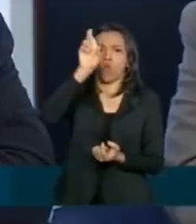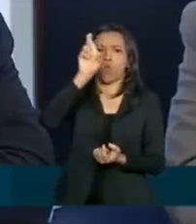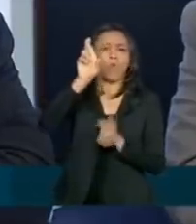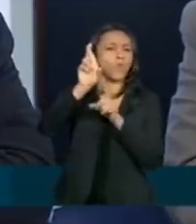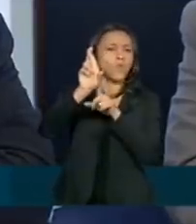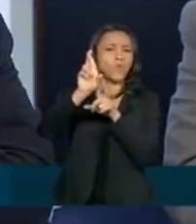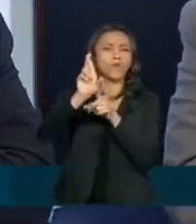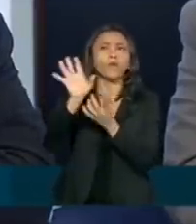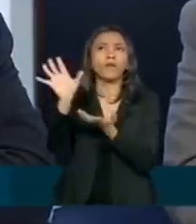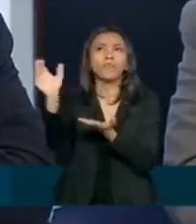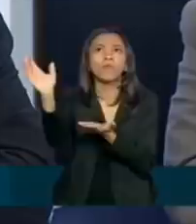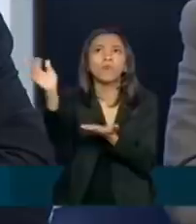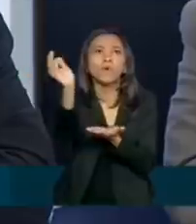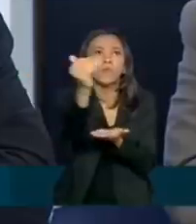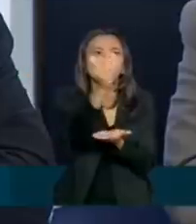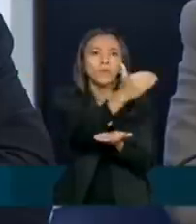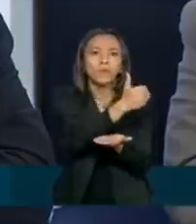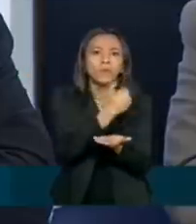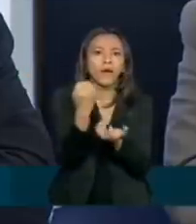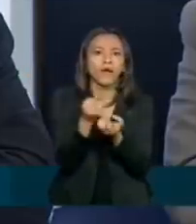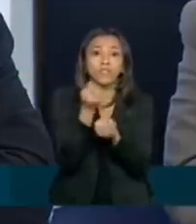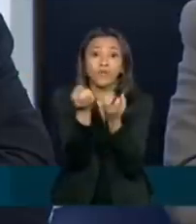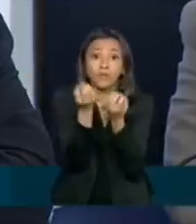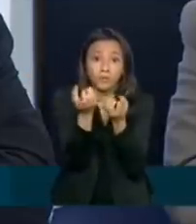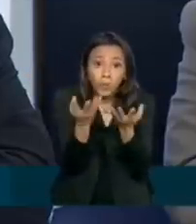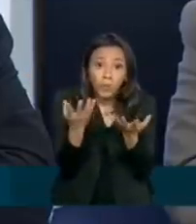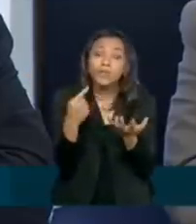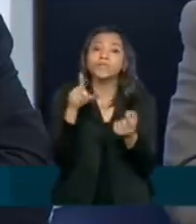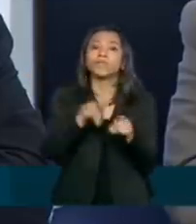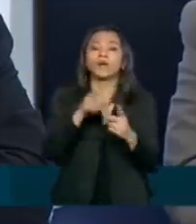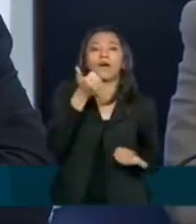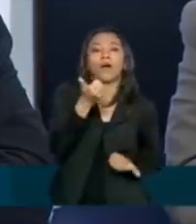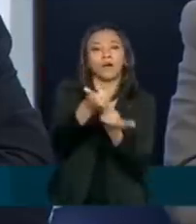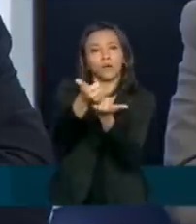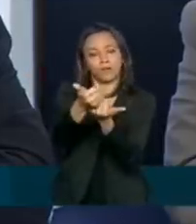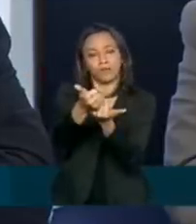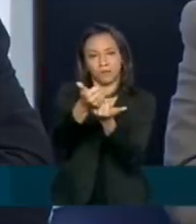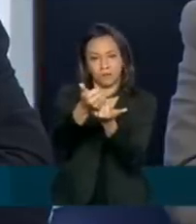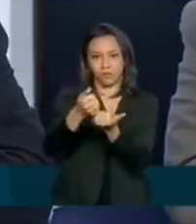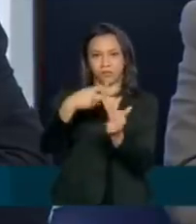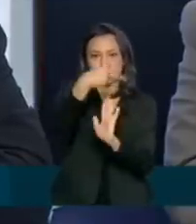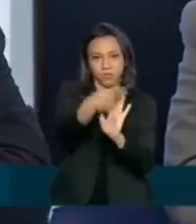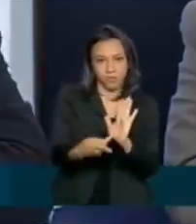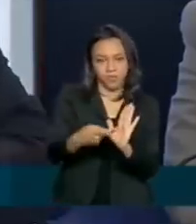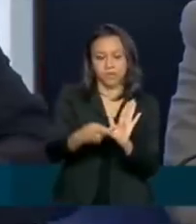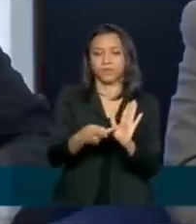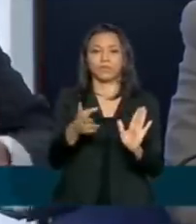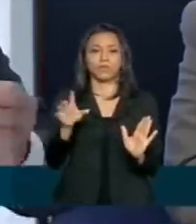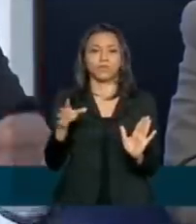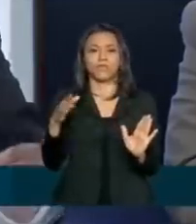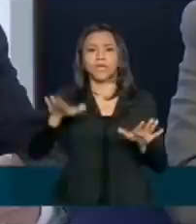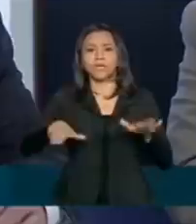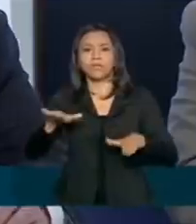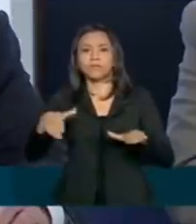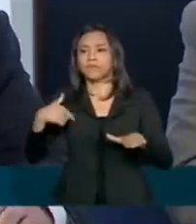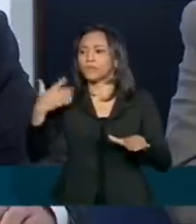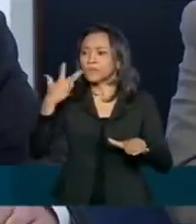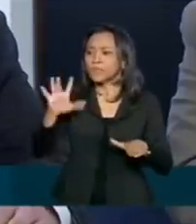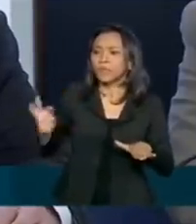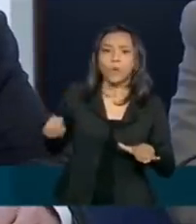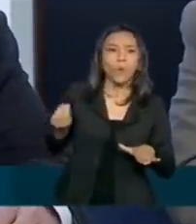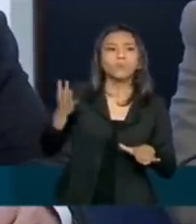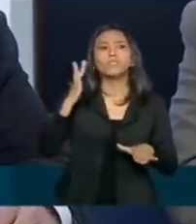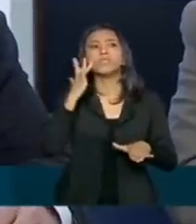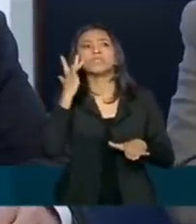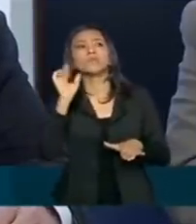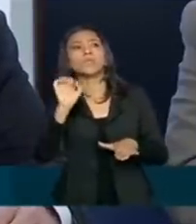das ações, do apoio aos outros projetos interministeriais que não têm como verificar o resultado na